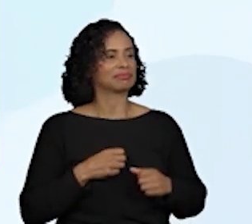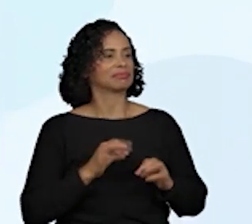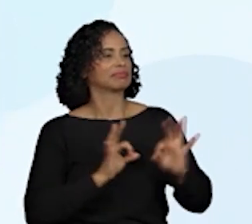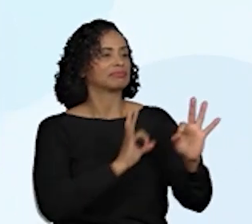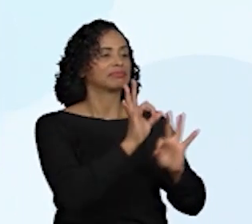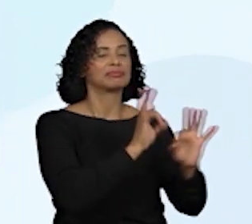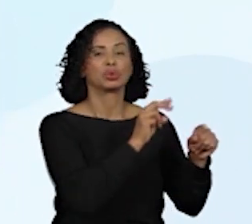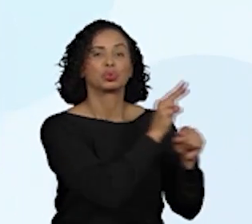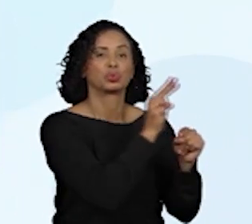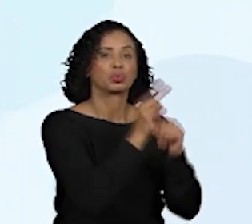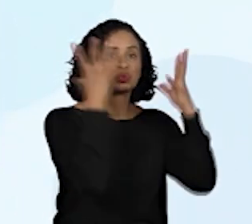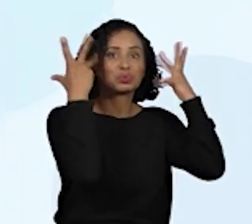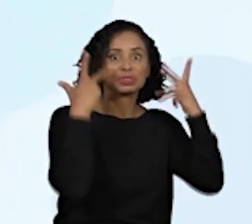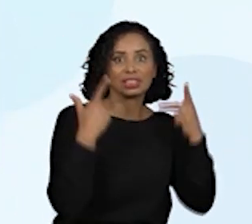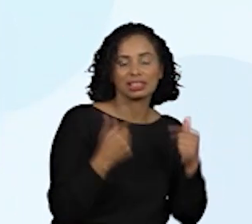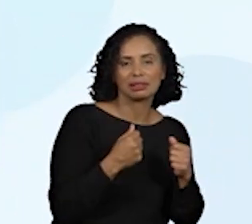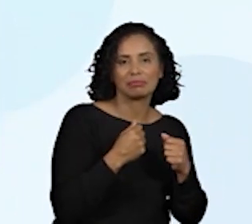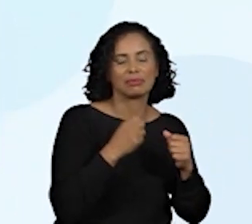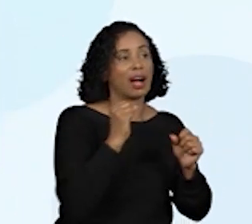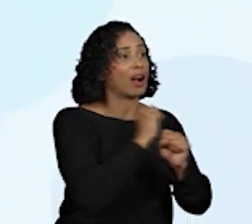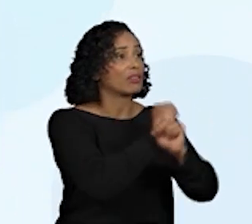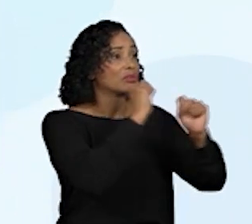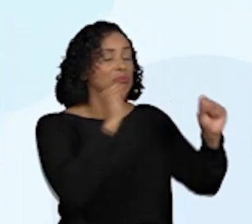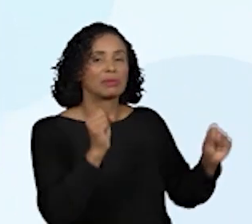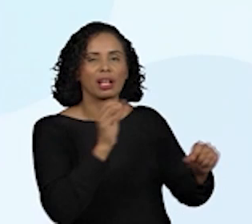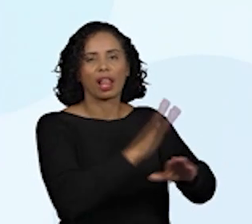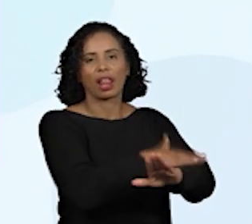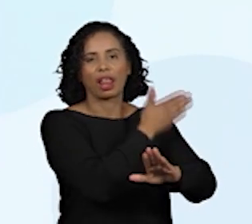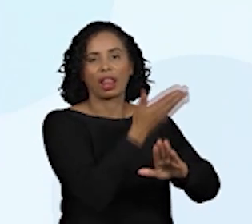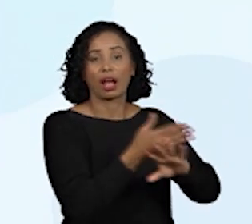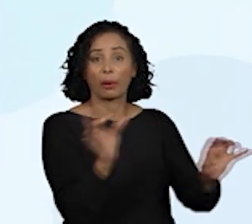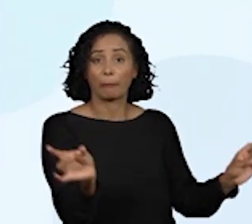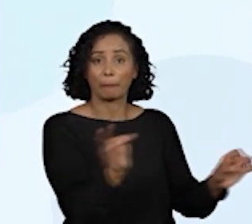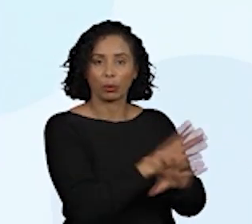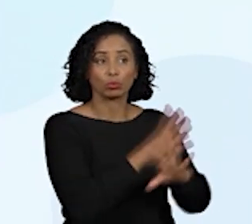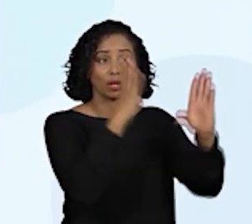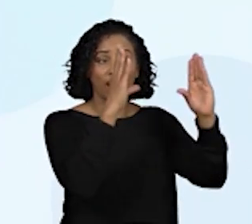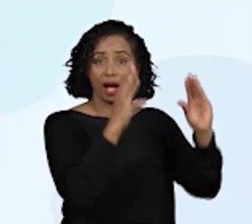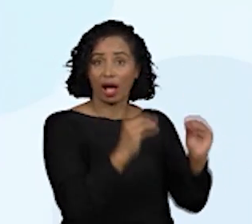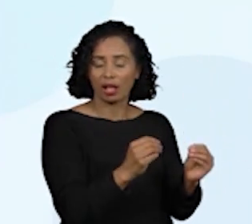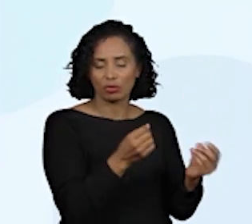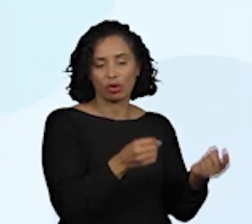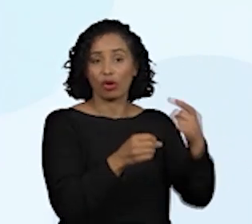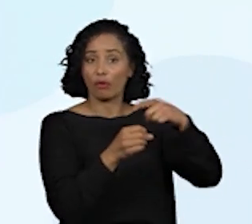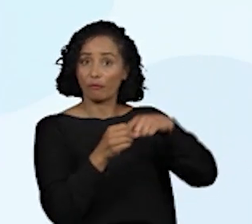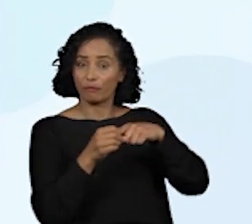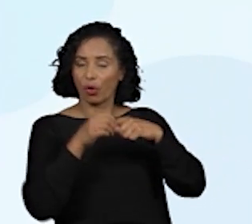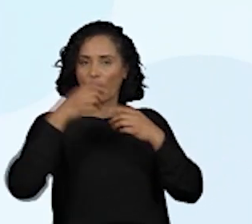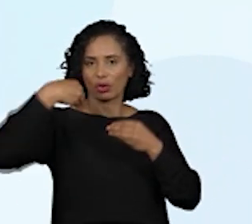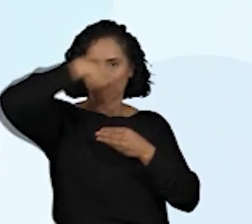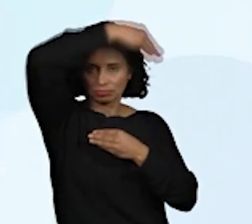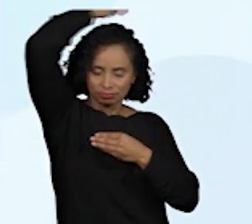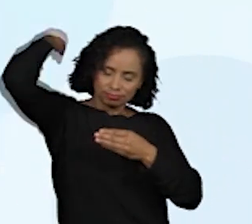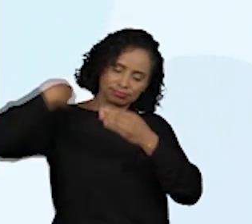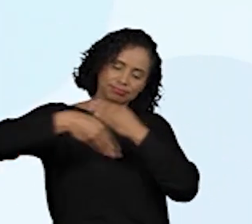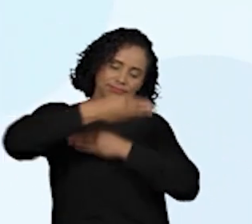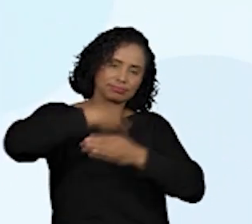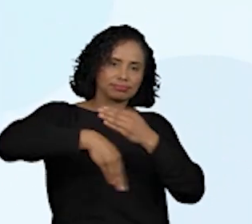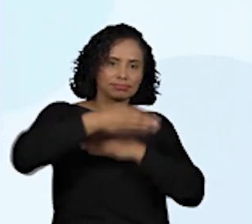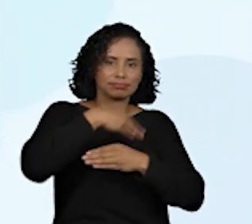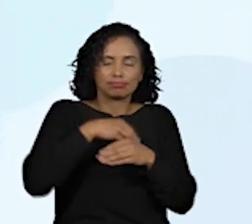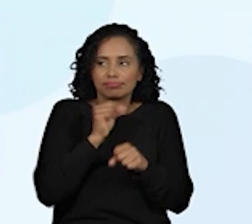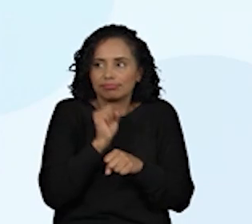múmia durante a noite, assombrando qualquer visitante que tenta chegar perto do